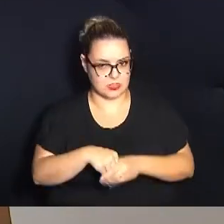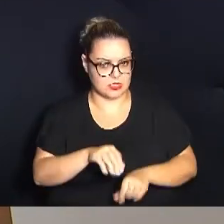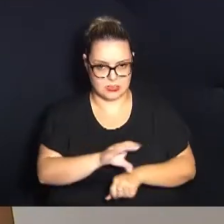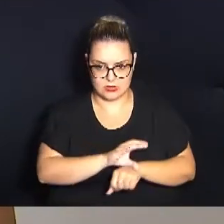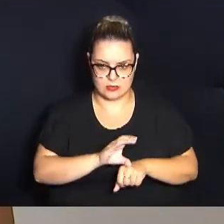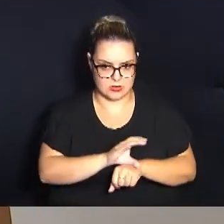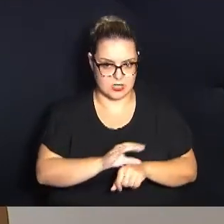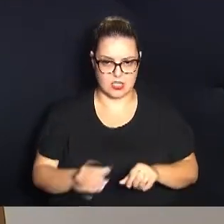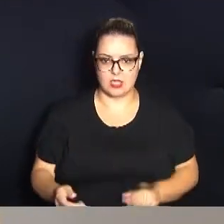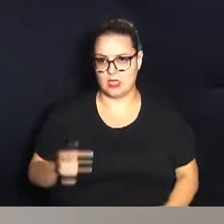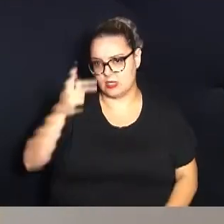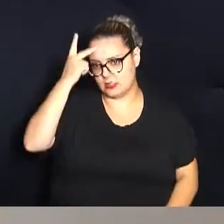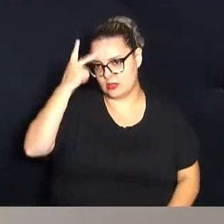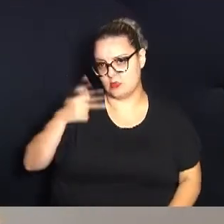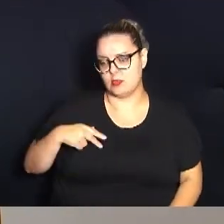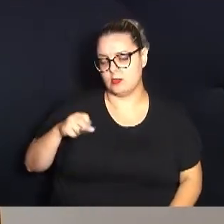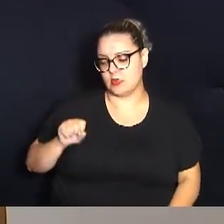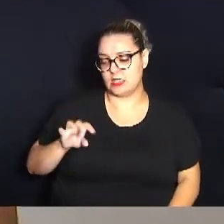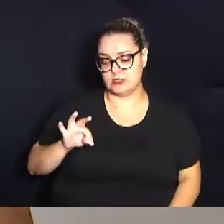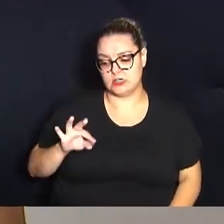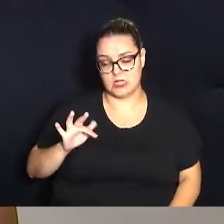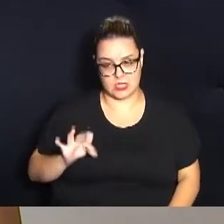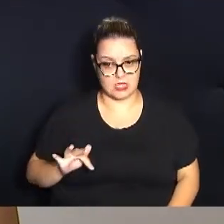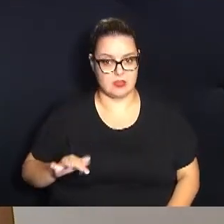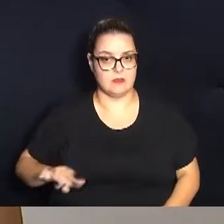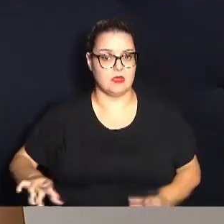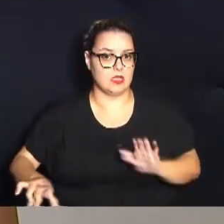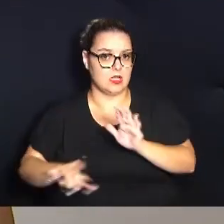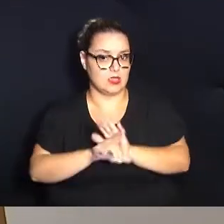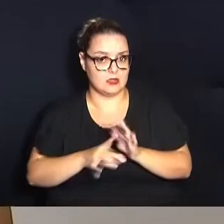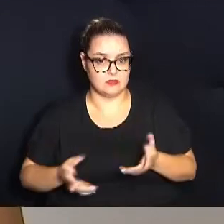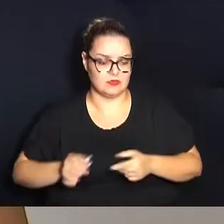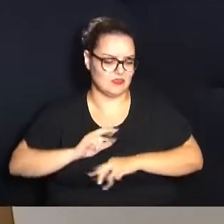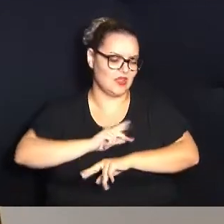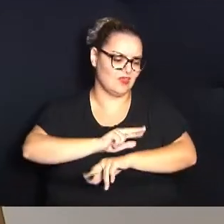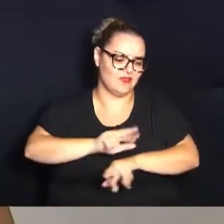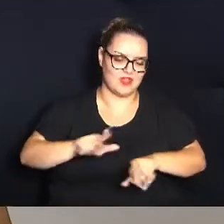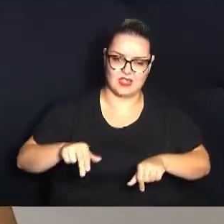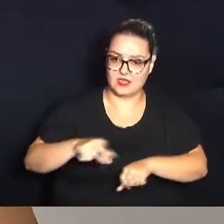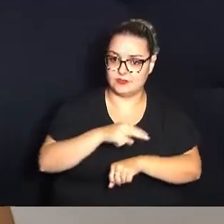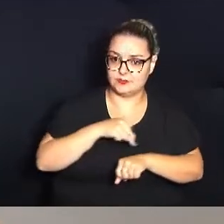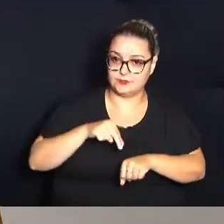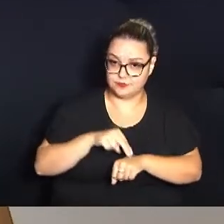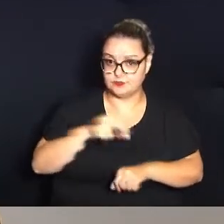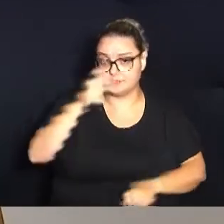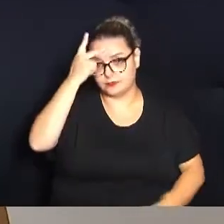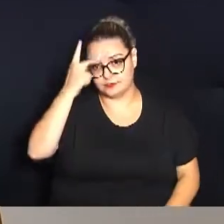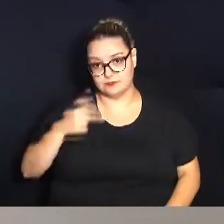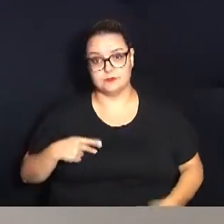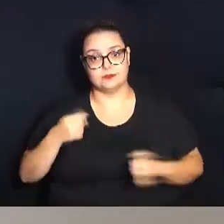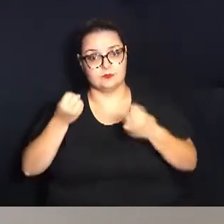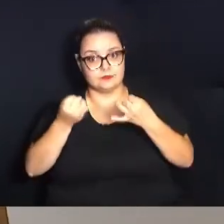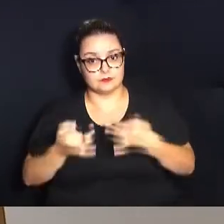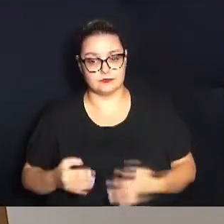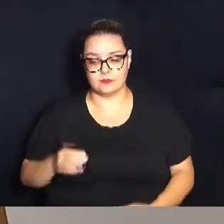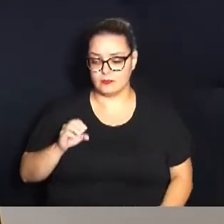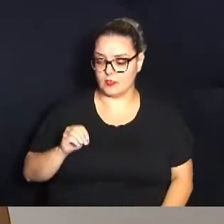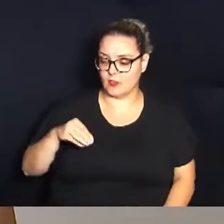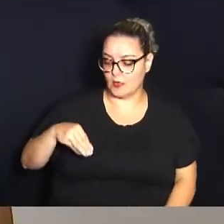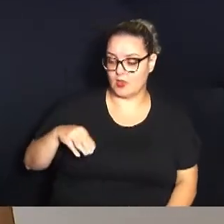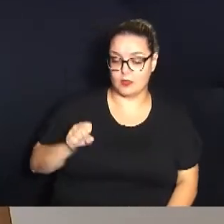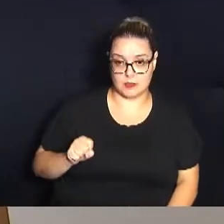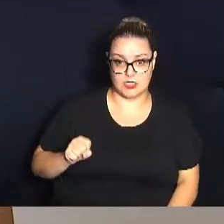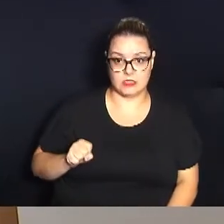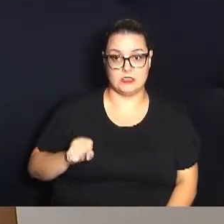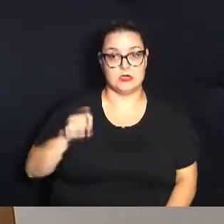inconstitucional né porque até o próprio STF a legislação Nacional a farta legislação nacional e a própria orientação da da